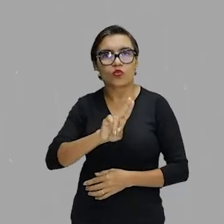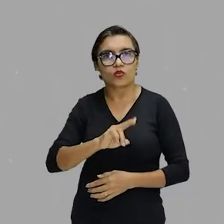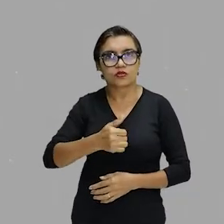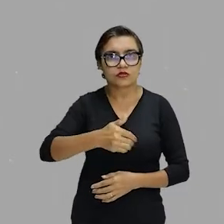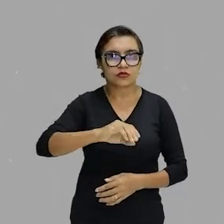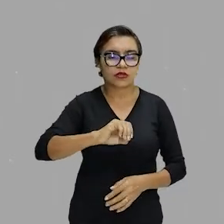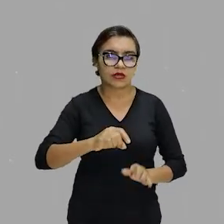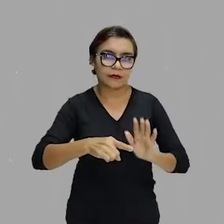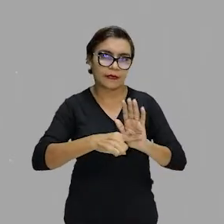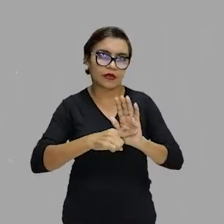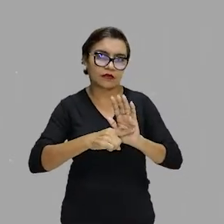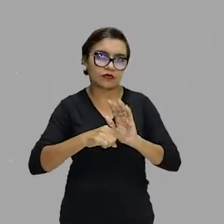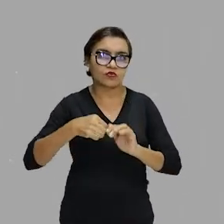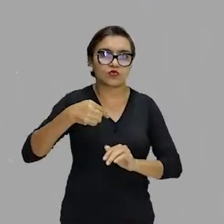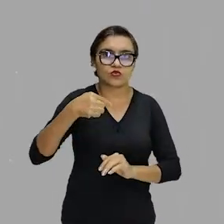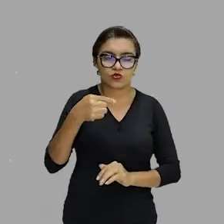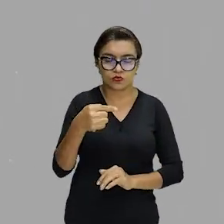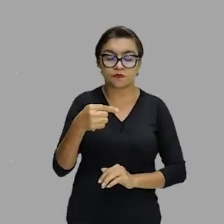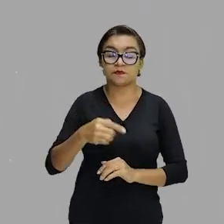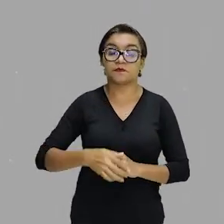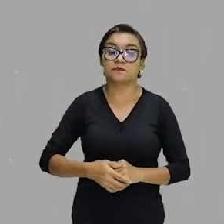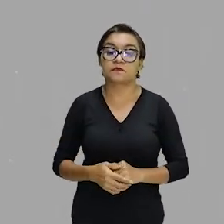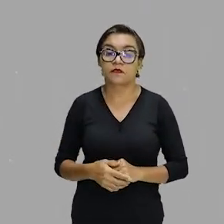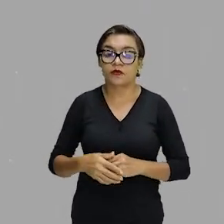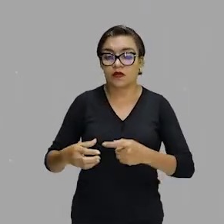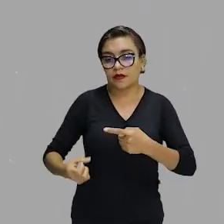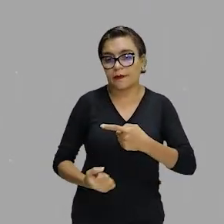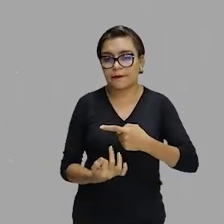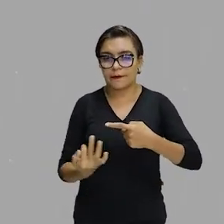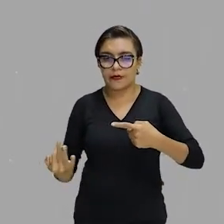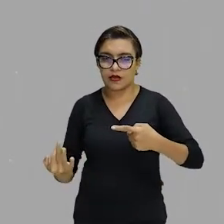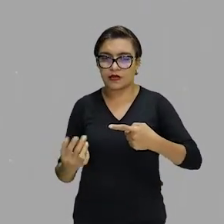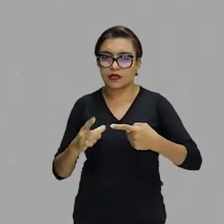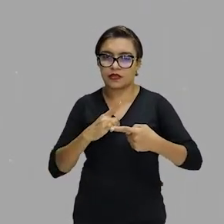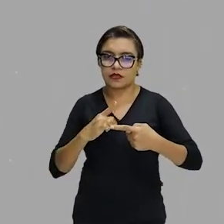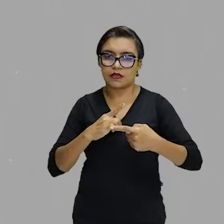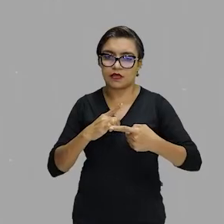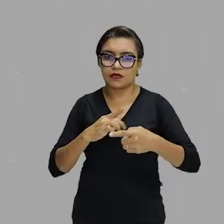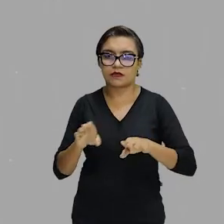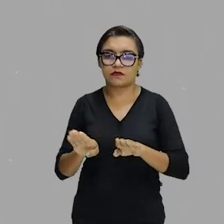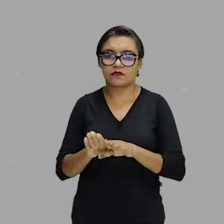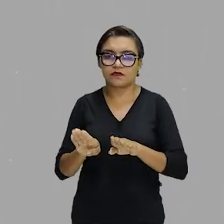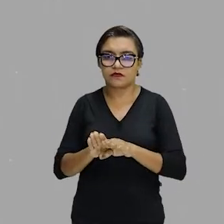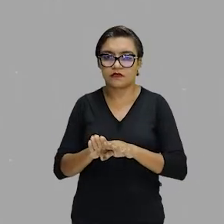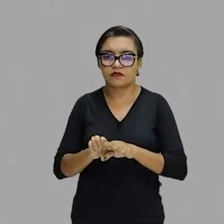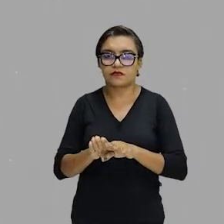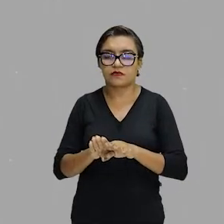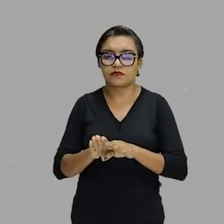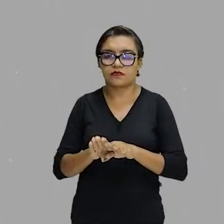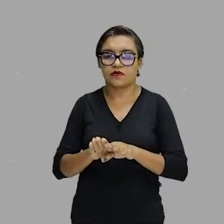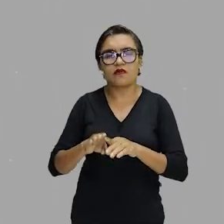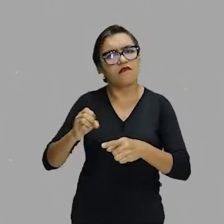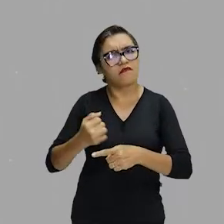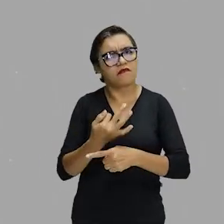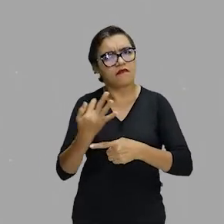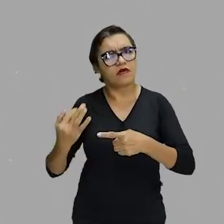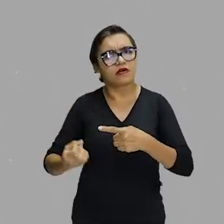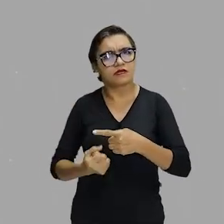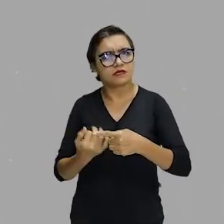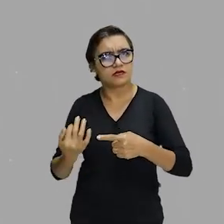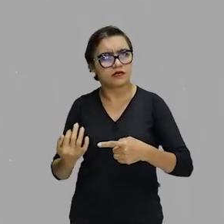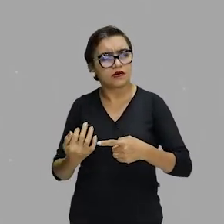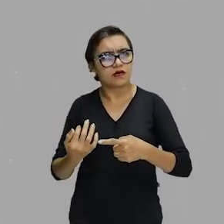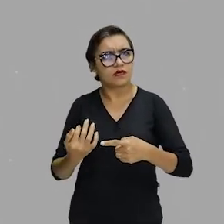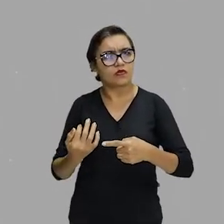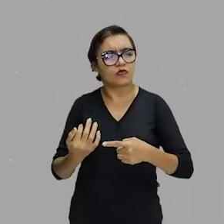ele está elevado ao menos 3. No denominador, eu tenho fração, né? Fração, está na forma decimal,